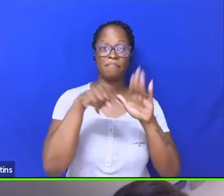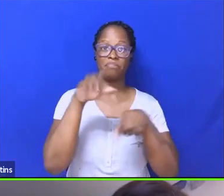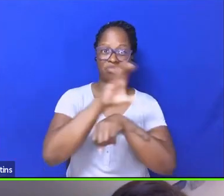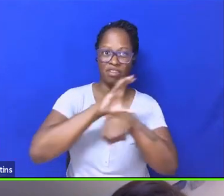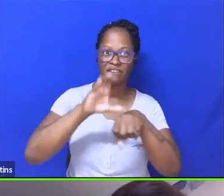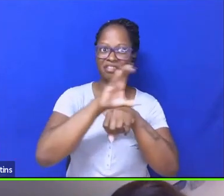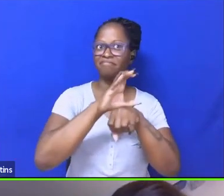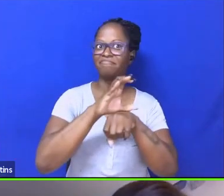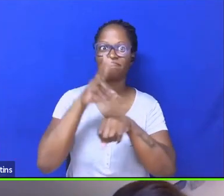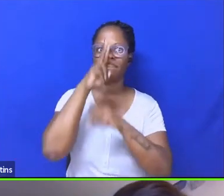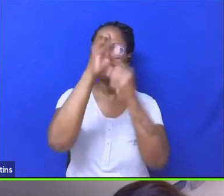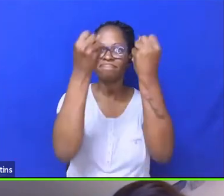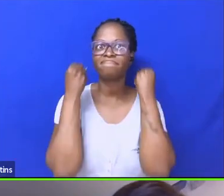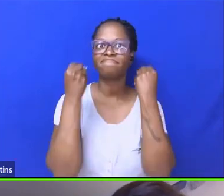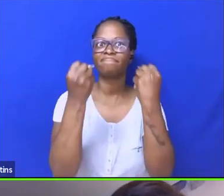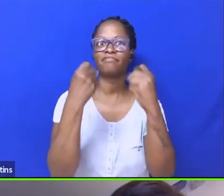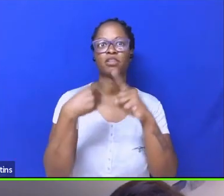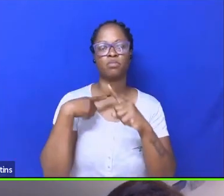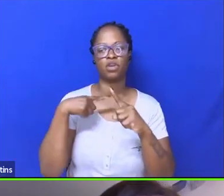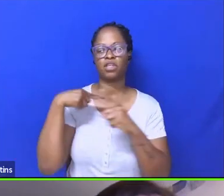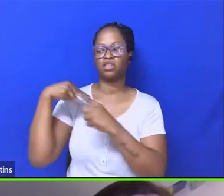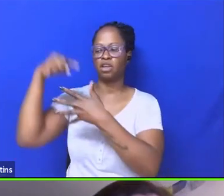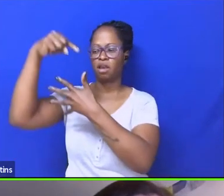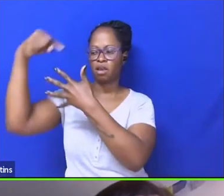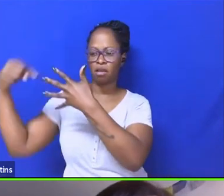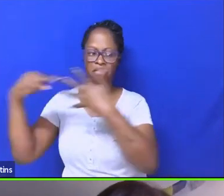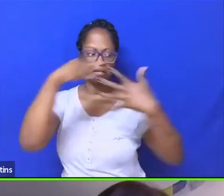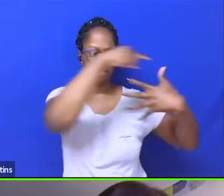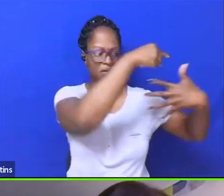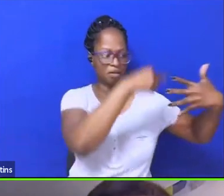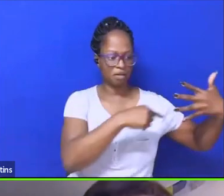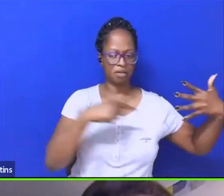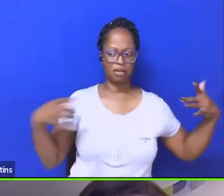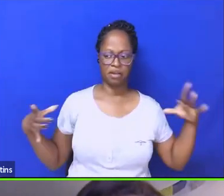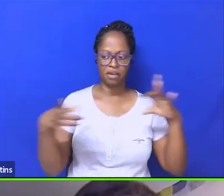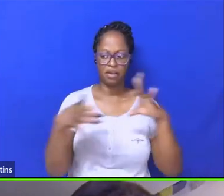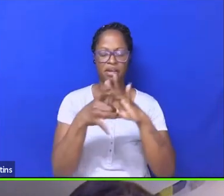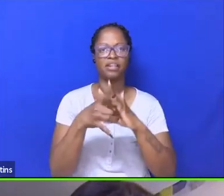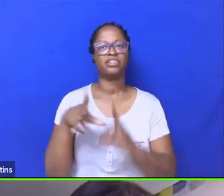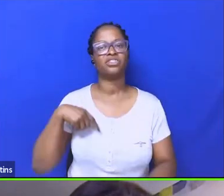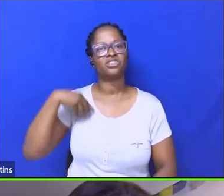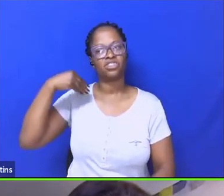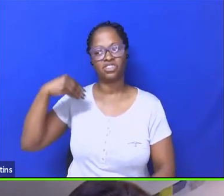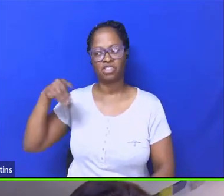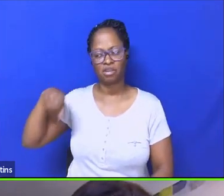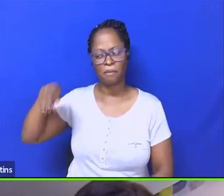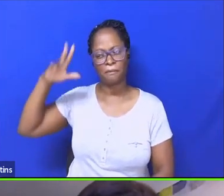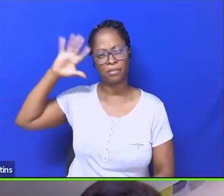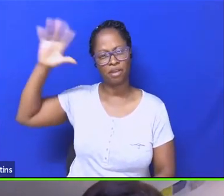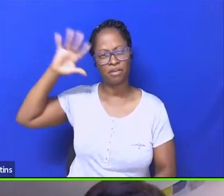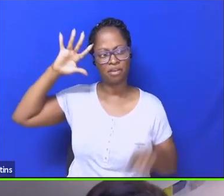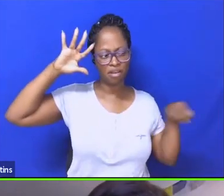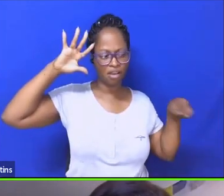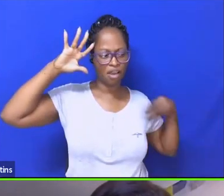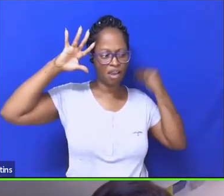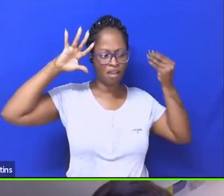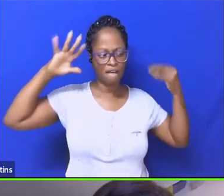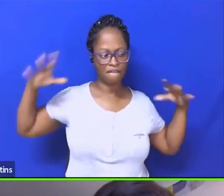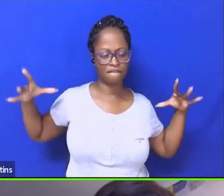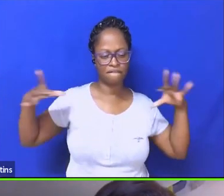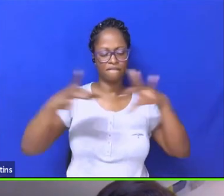também tinha o vivencial e me parece que a vezes se logran certos acuerdos no Congresso